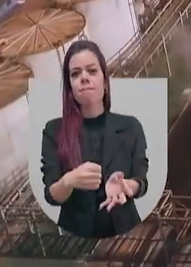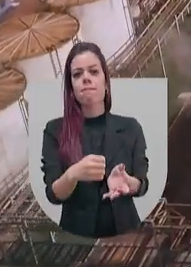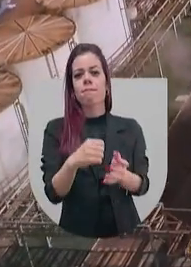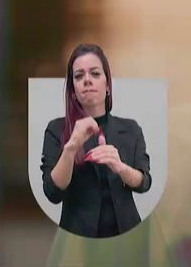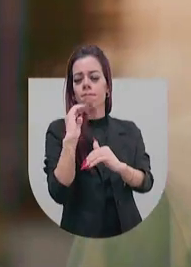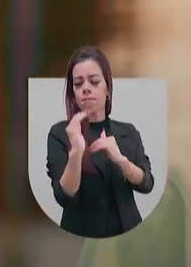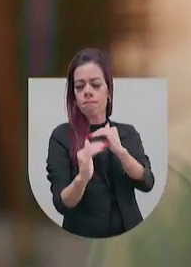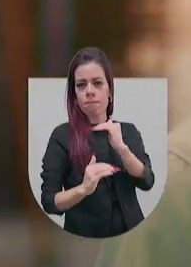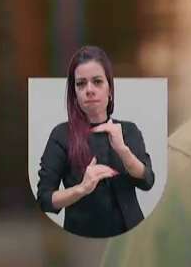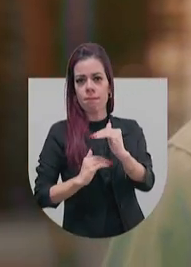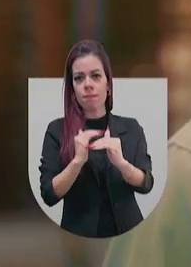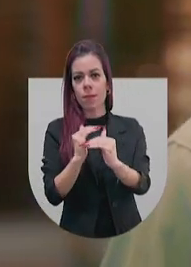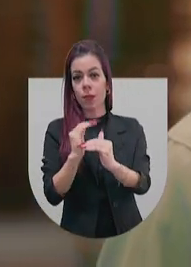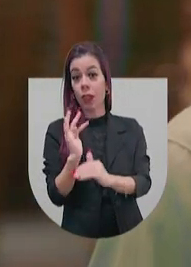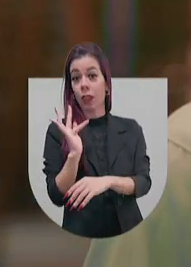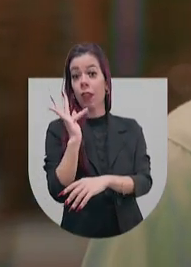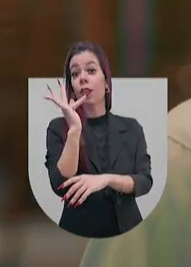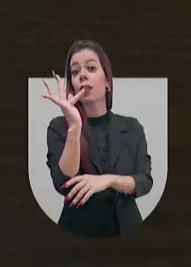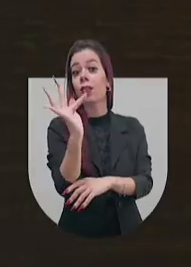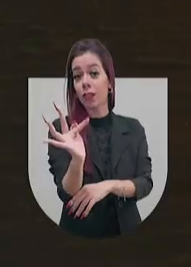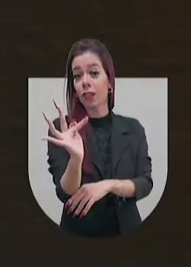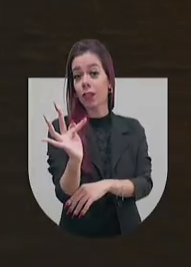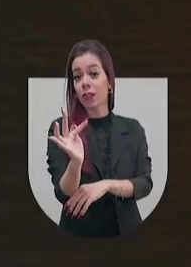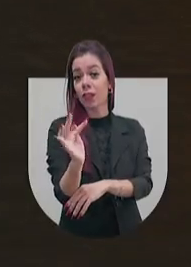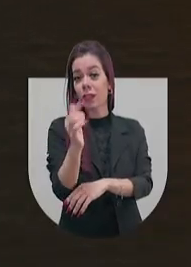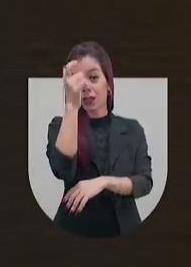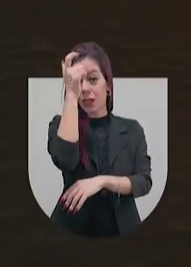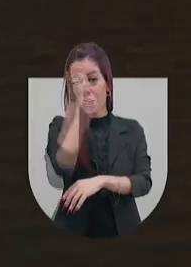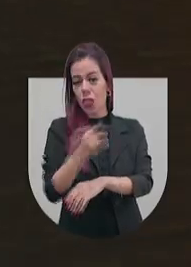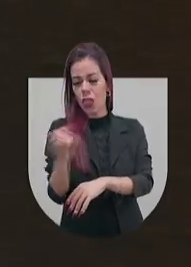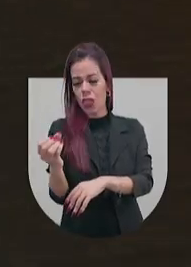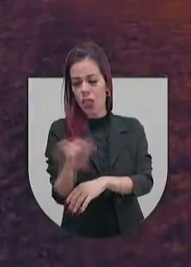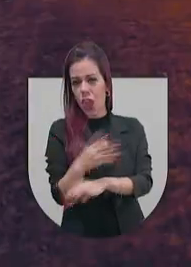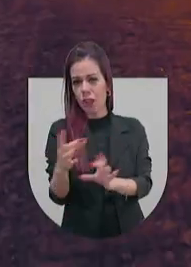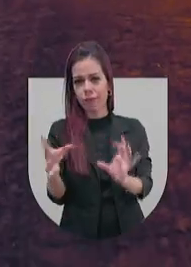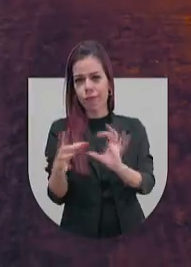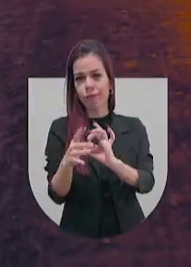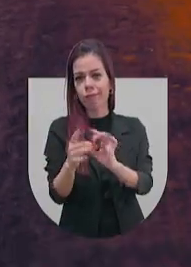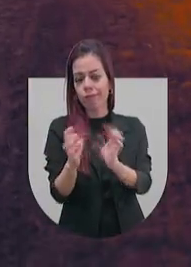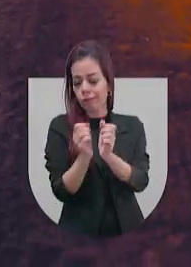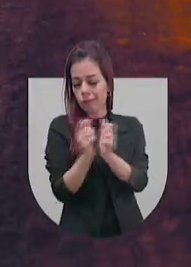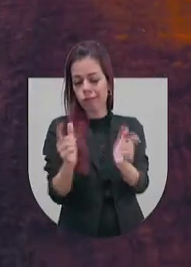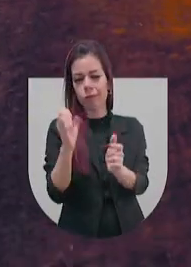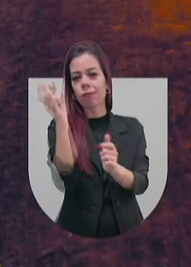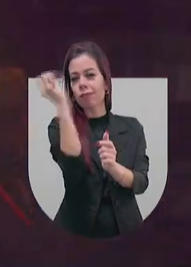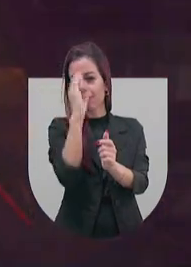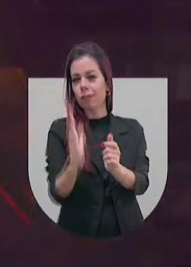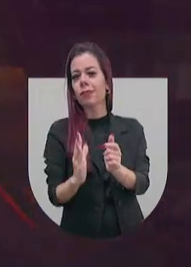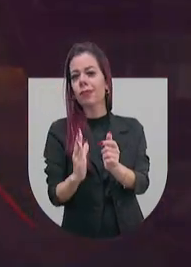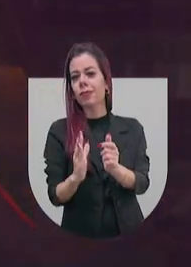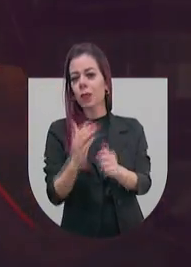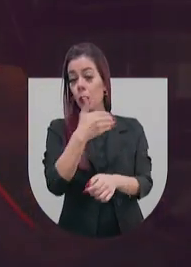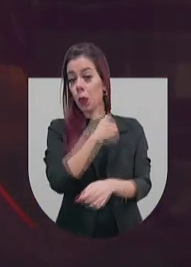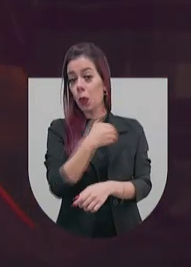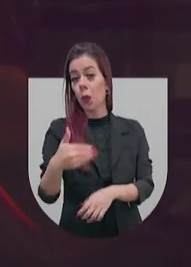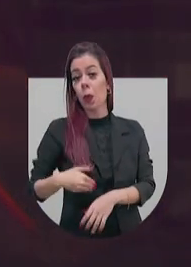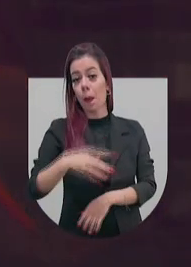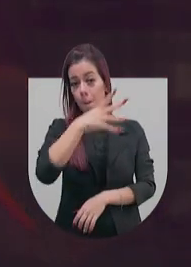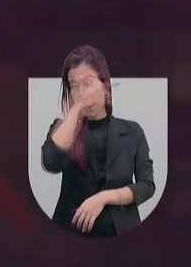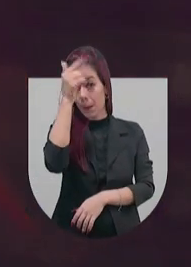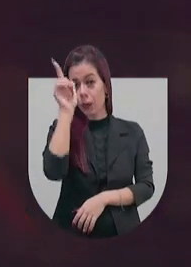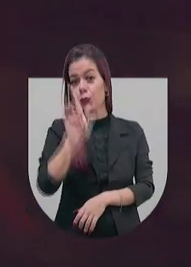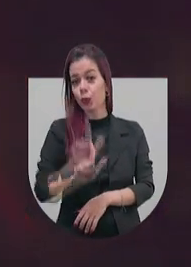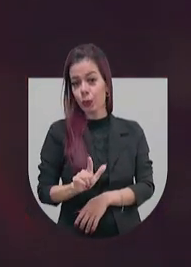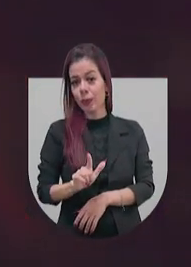presente, sou o futuro. Eu sou o agro que mais cresce no país. Governo do Estado